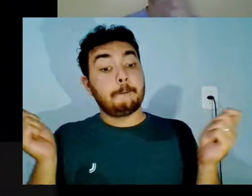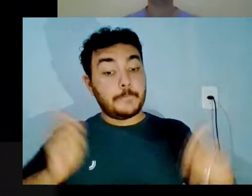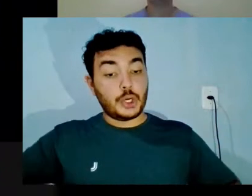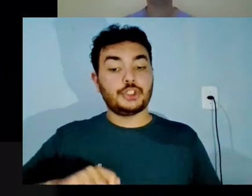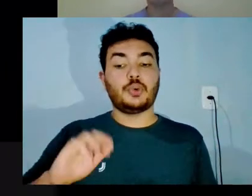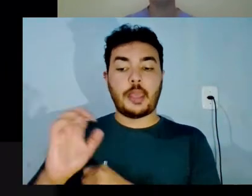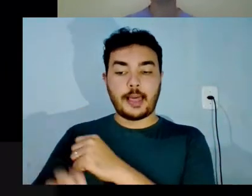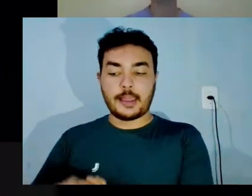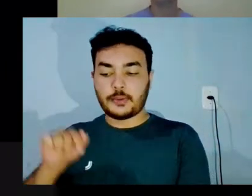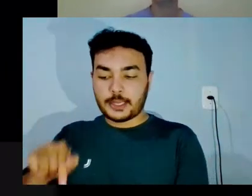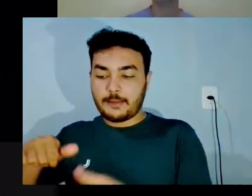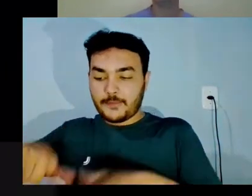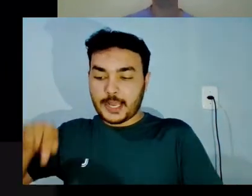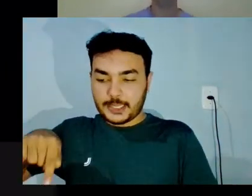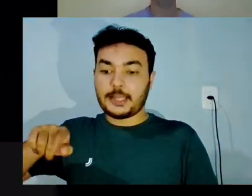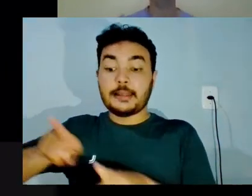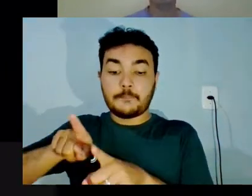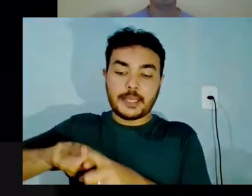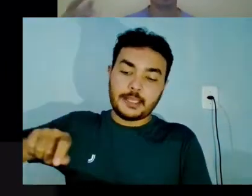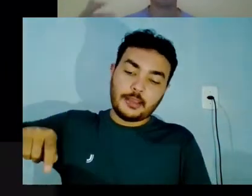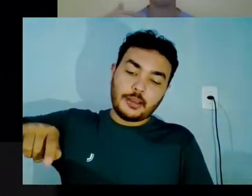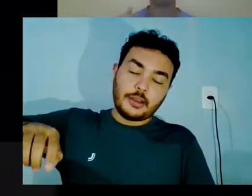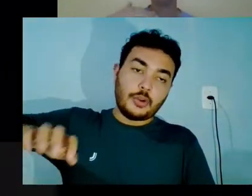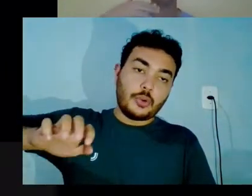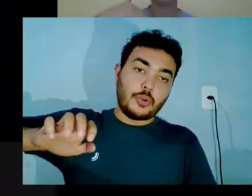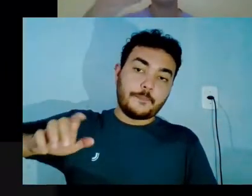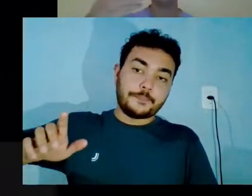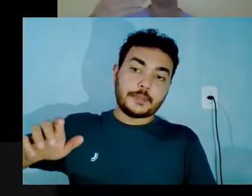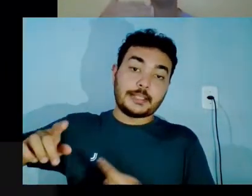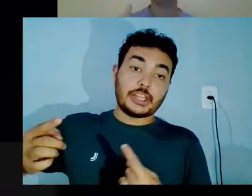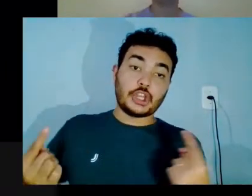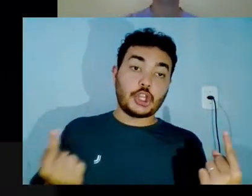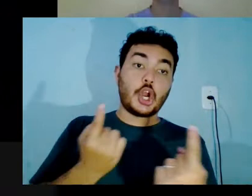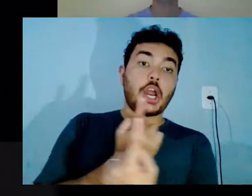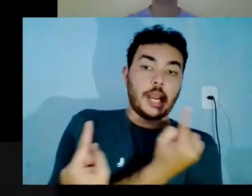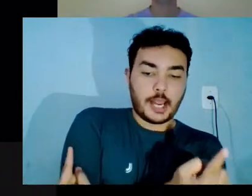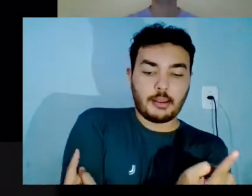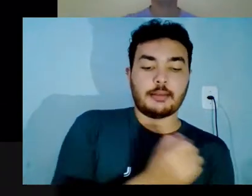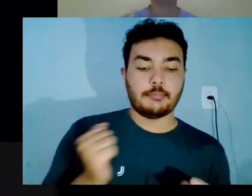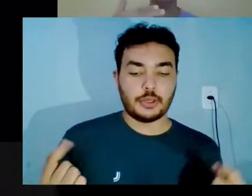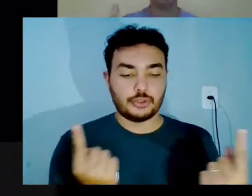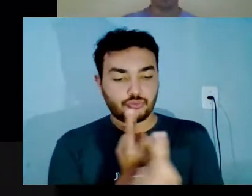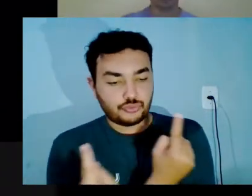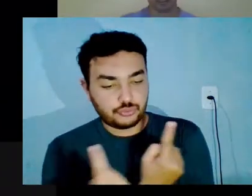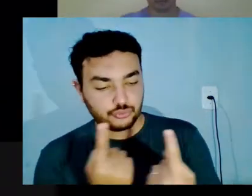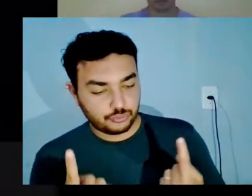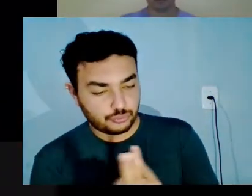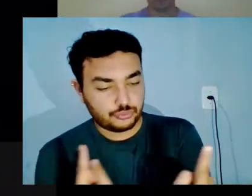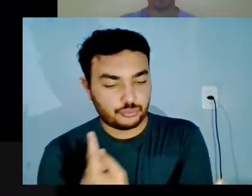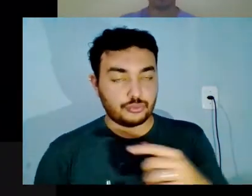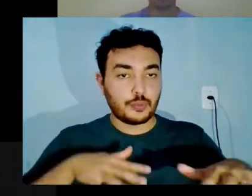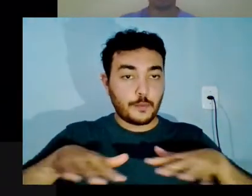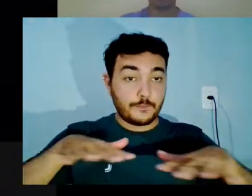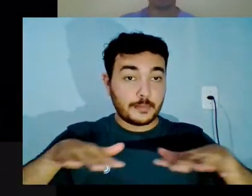do elétron 1 estar no átomo B e vice-versa, tá? Então, isso geraria uma nova parte na equação, tá